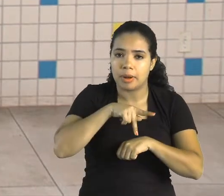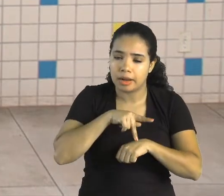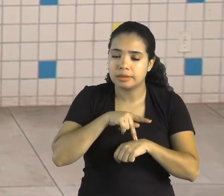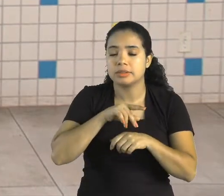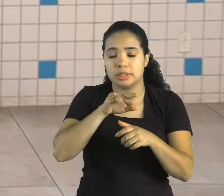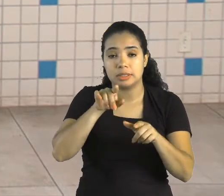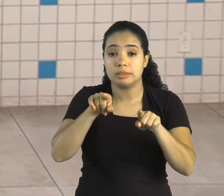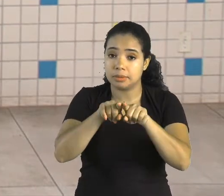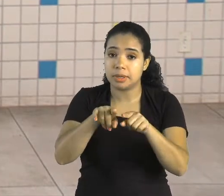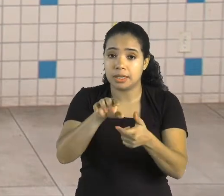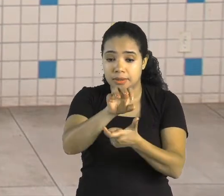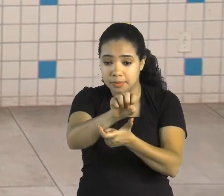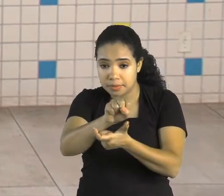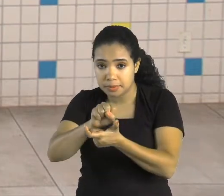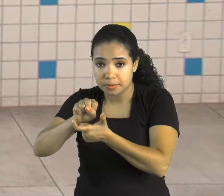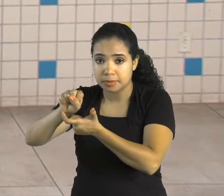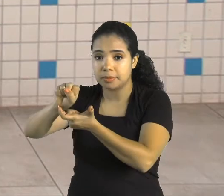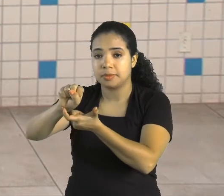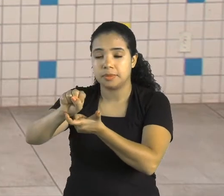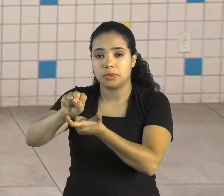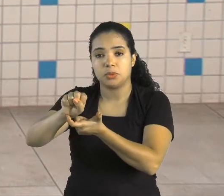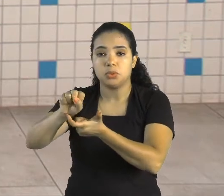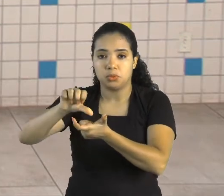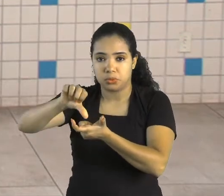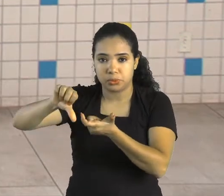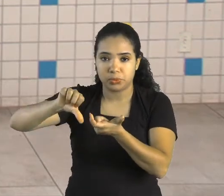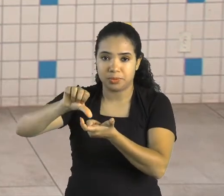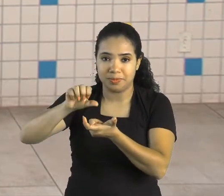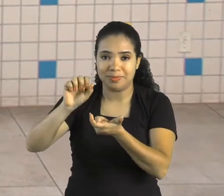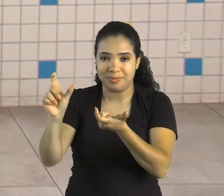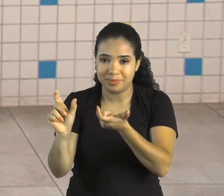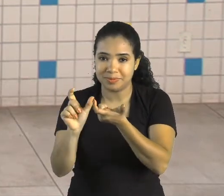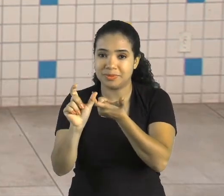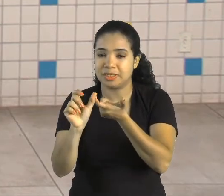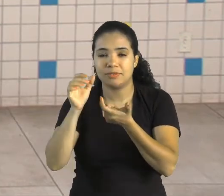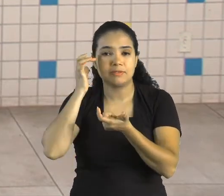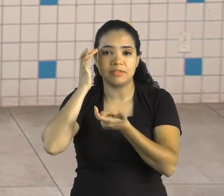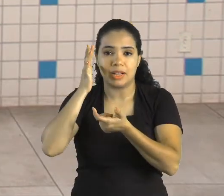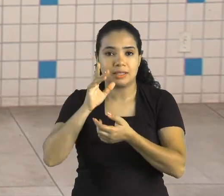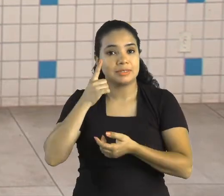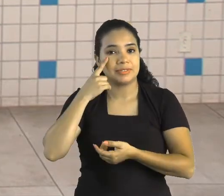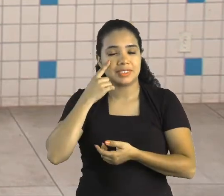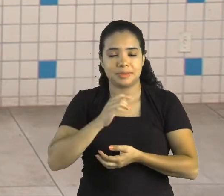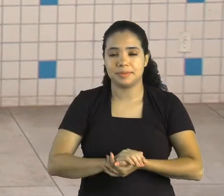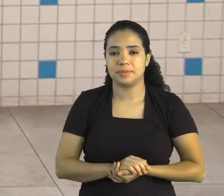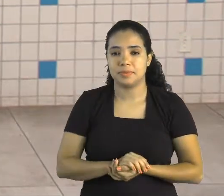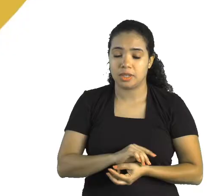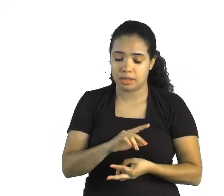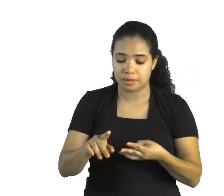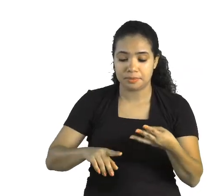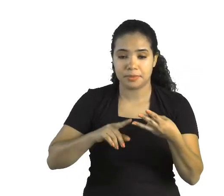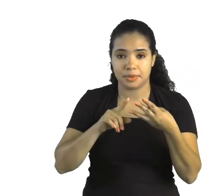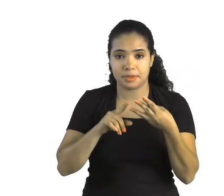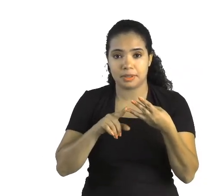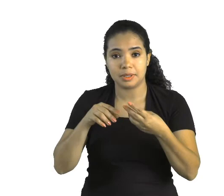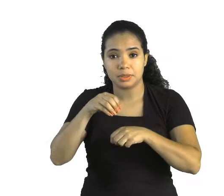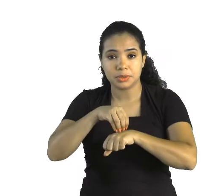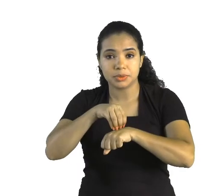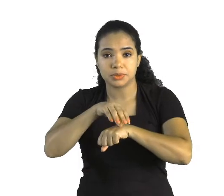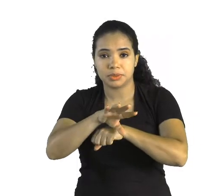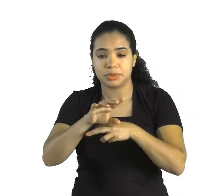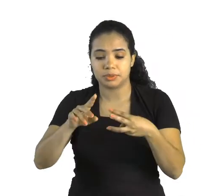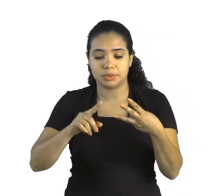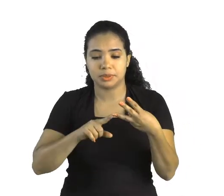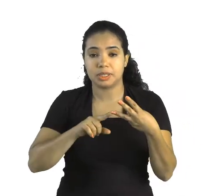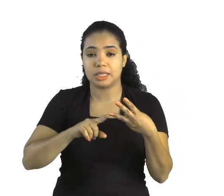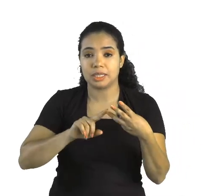com S, som de Z. Fácil? Fácil, não é? Agora nós vamos para a terceira dica, depois de